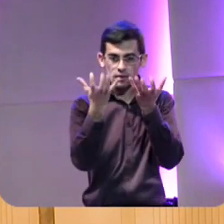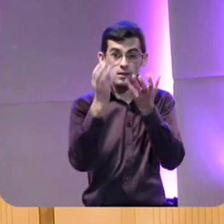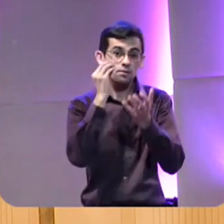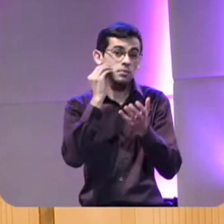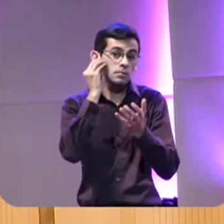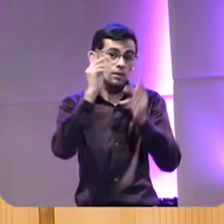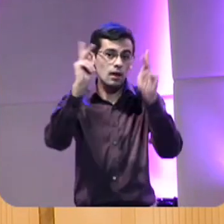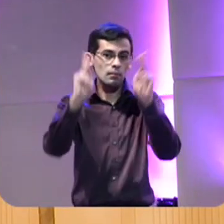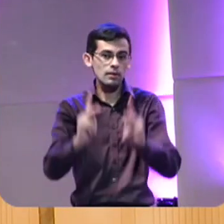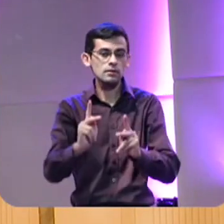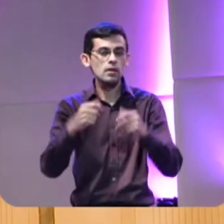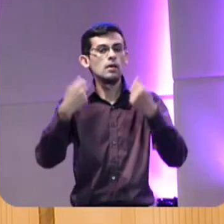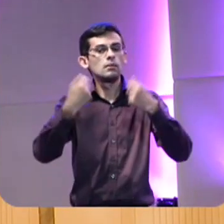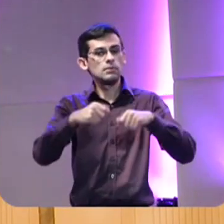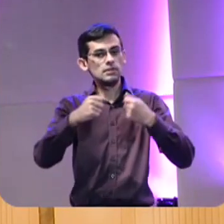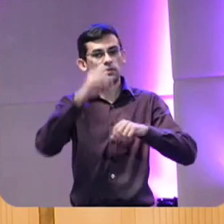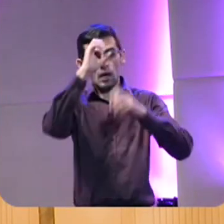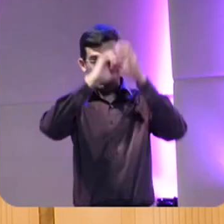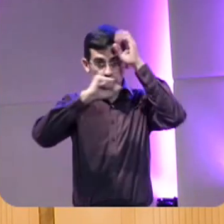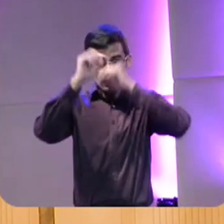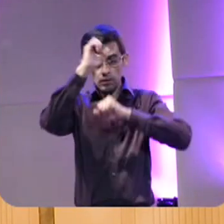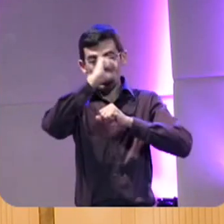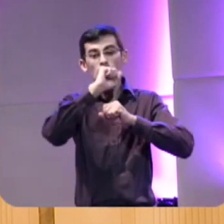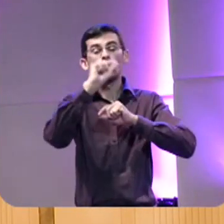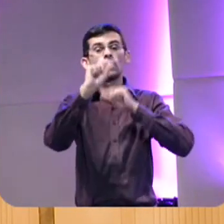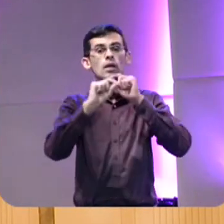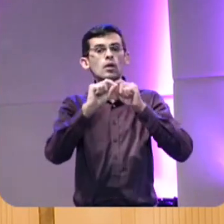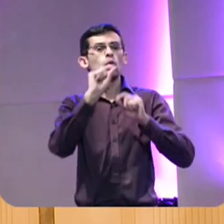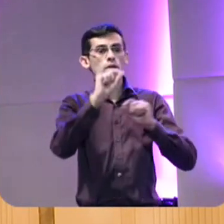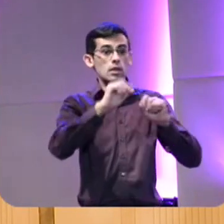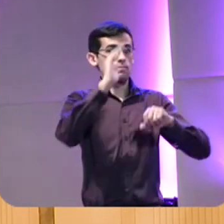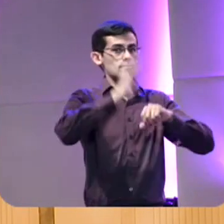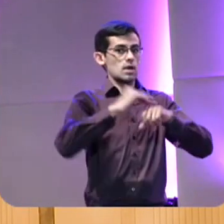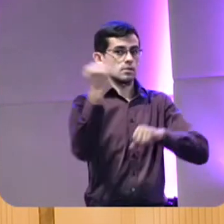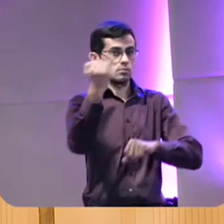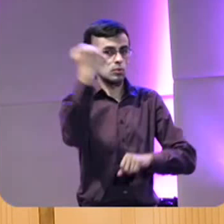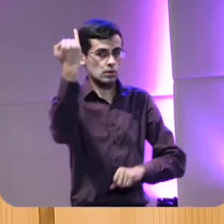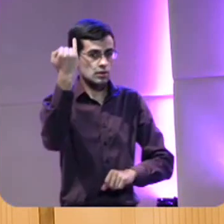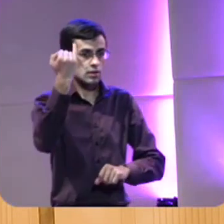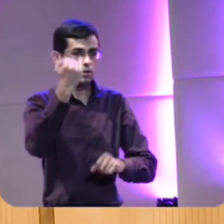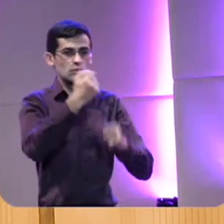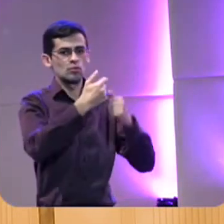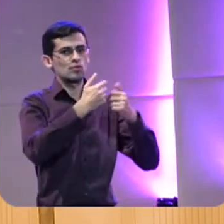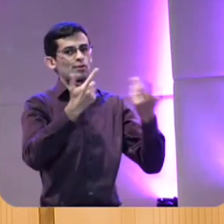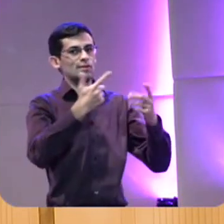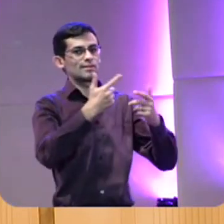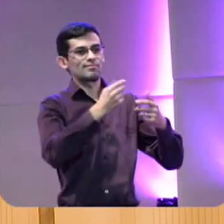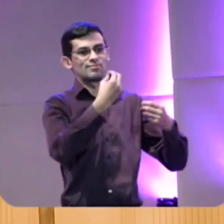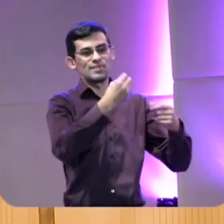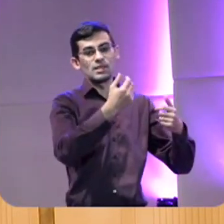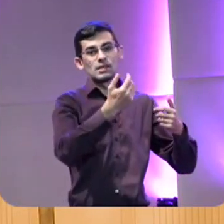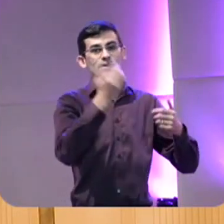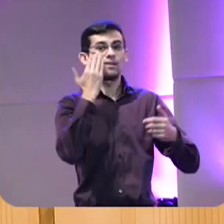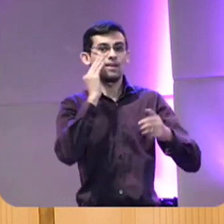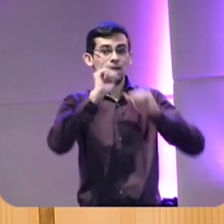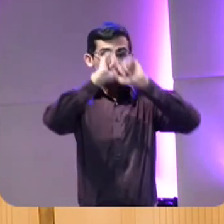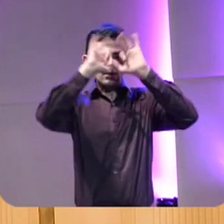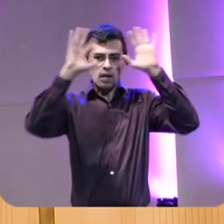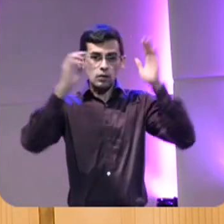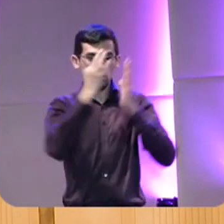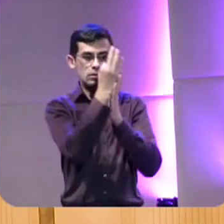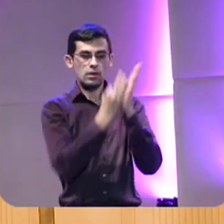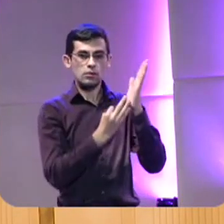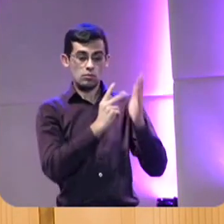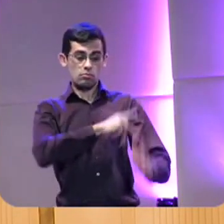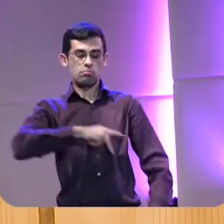a paz, tem que aprender a diferenciar essencial e periférico. E é preciso compreender o texto.